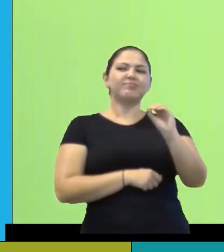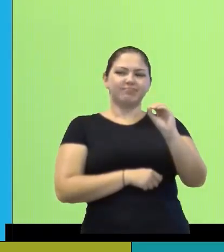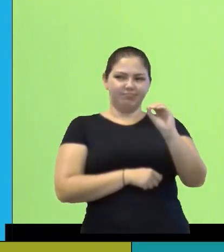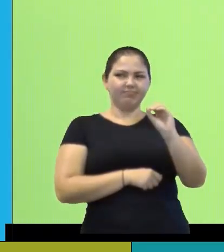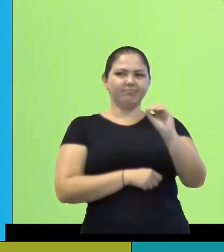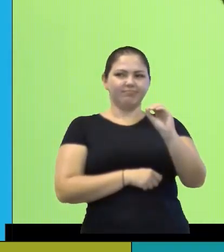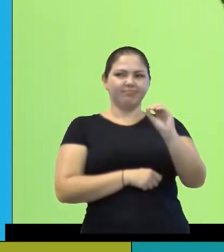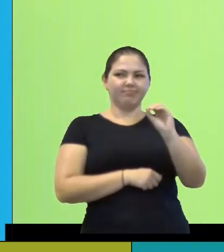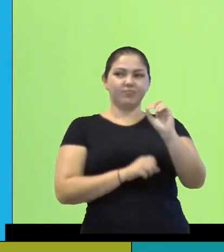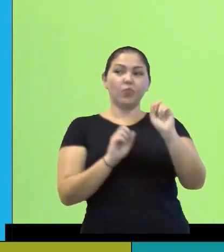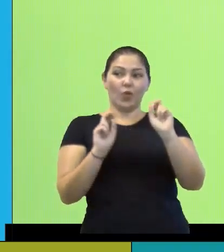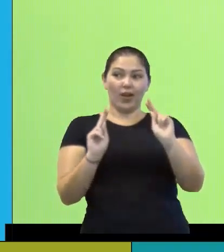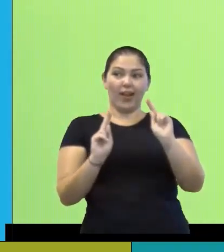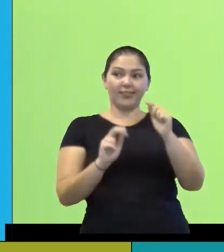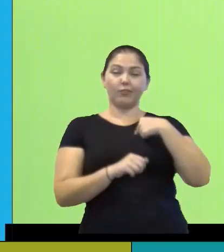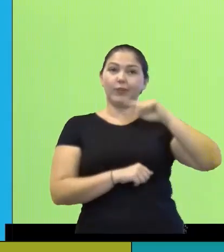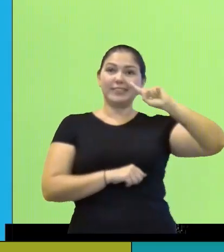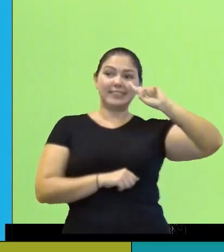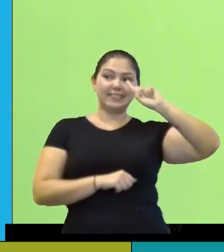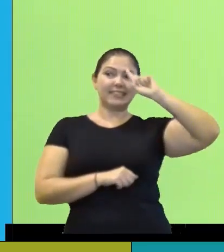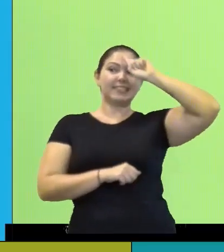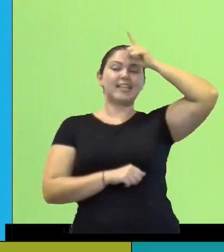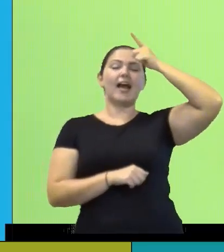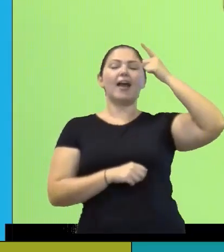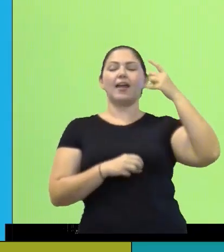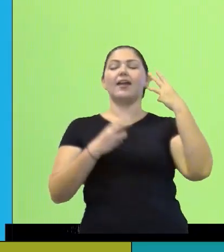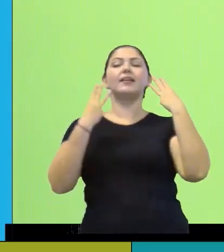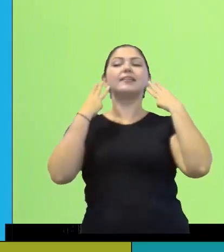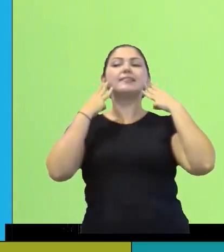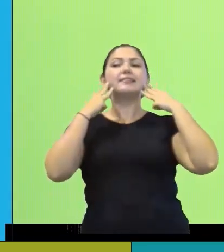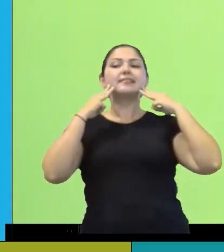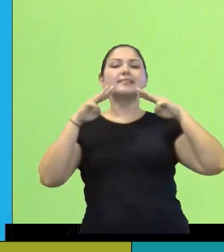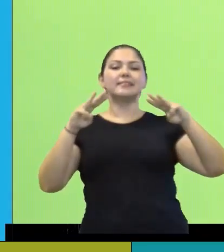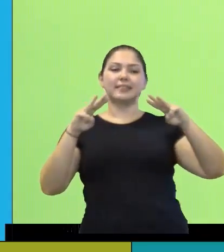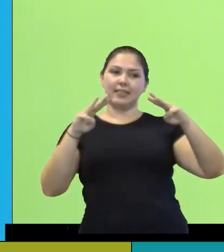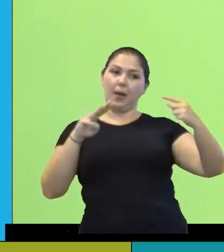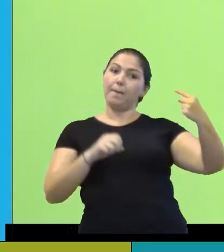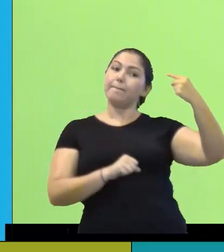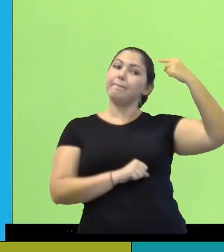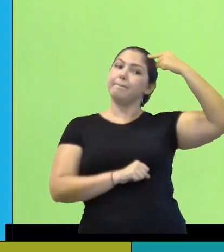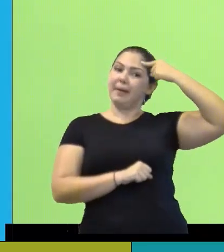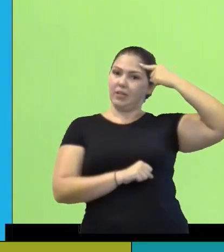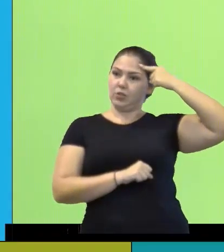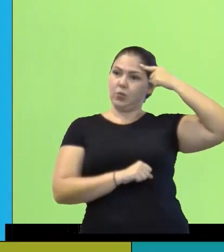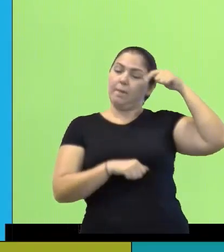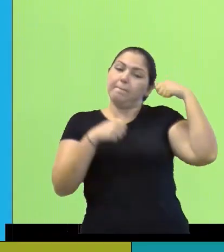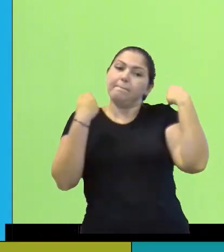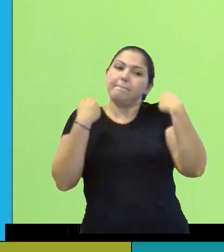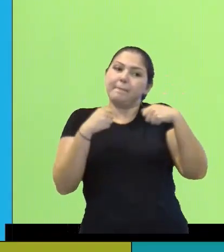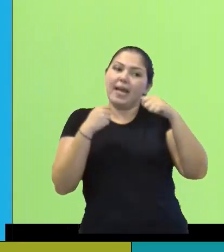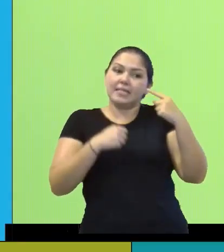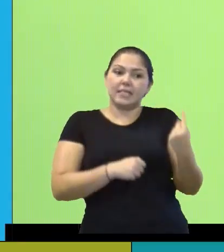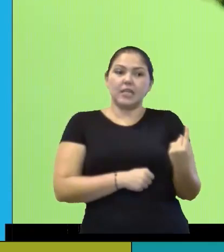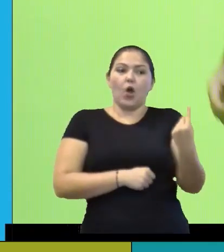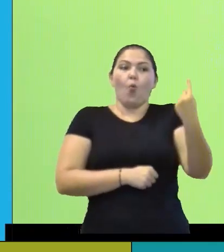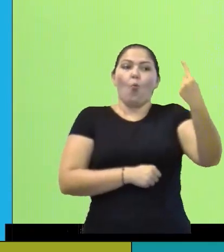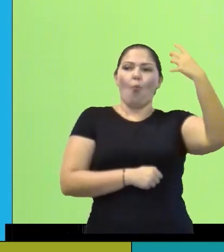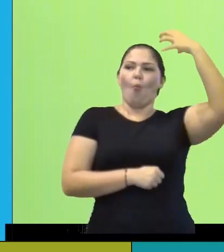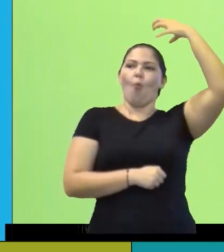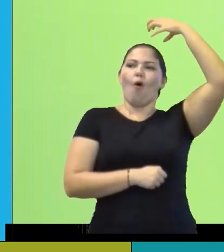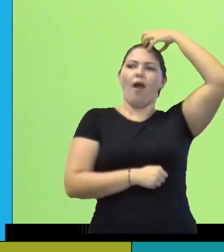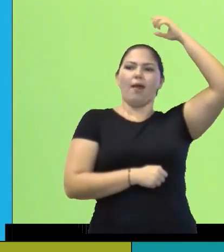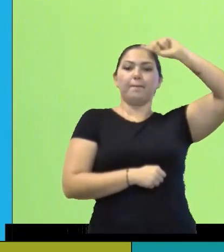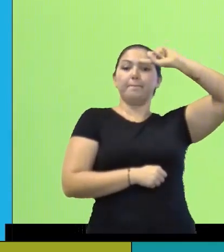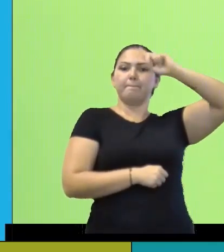Itália vivia, não significa exatamente dizer que ele concordasse com tudo que o